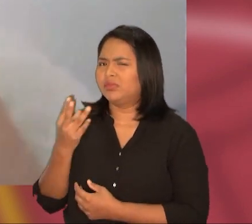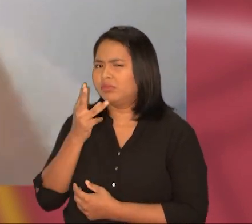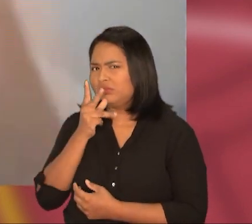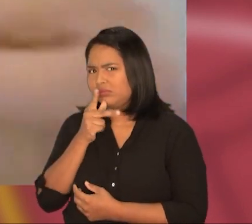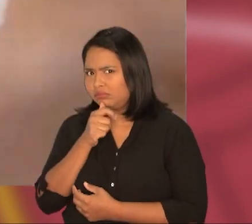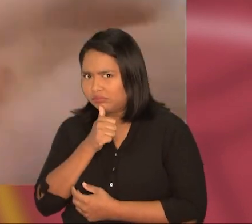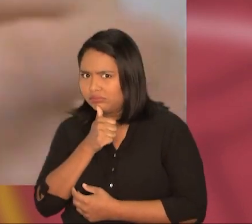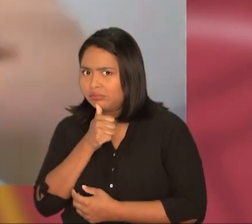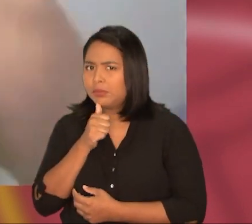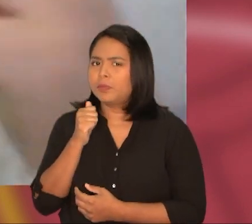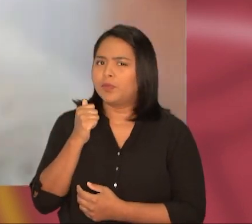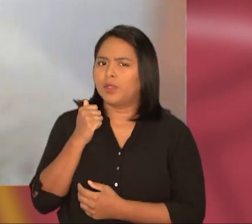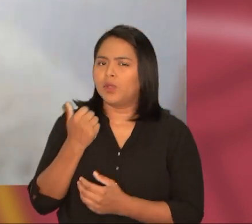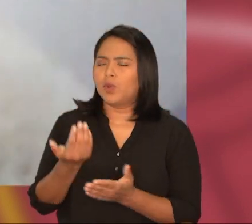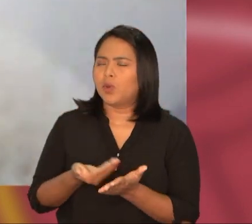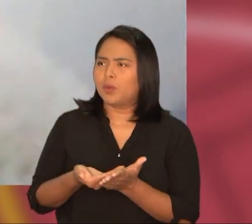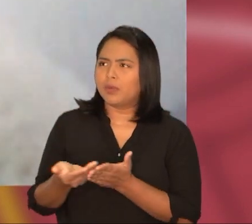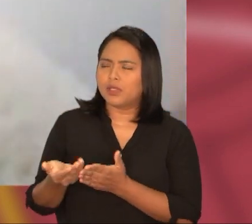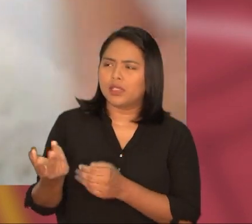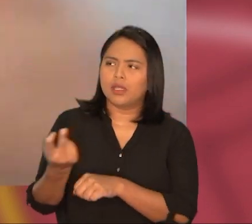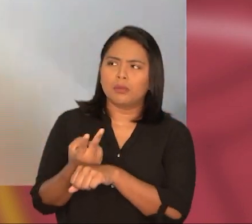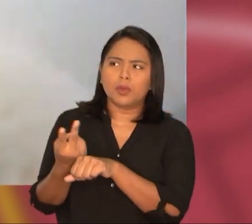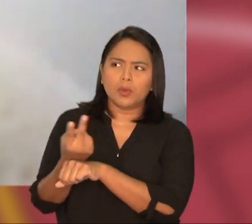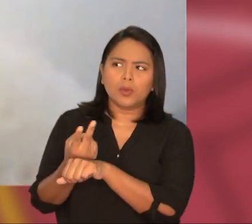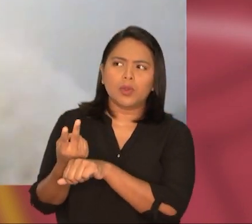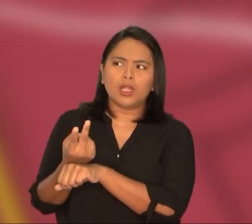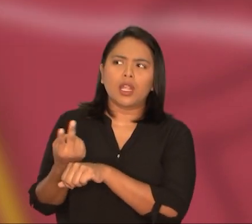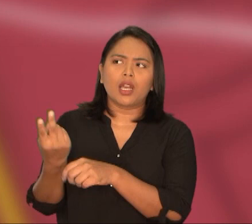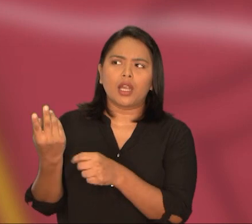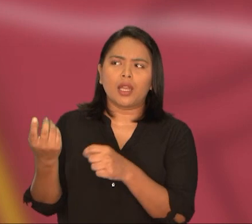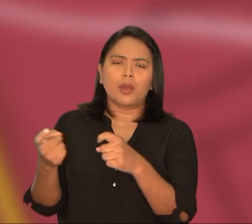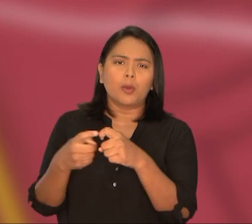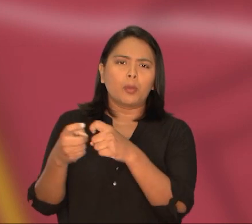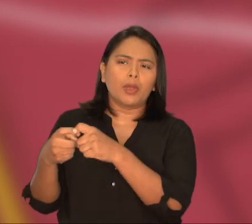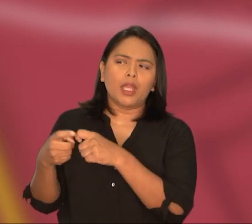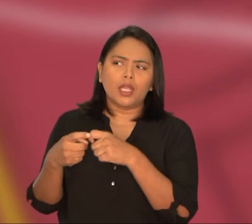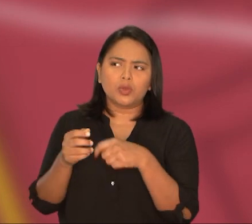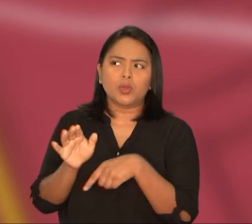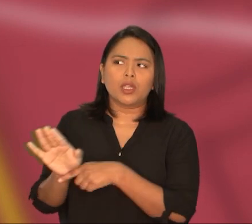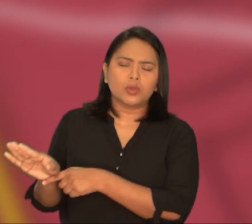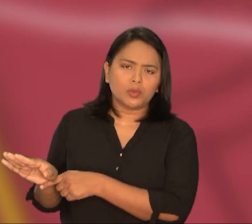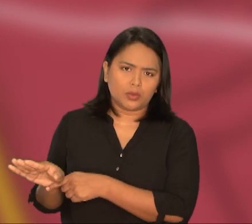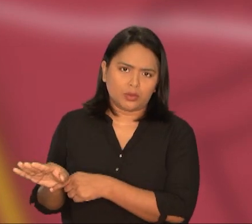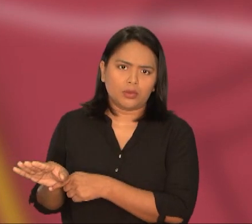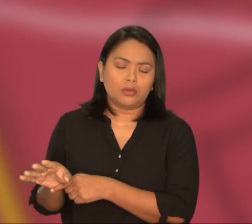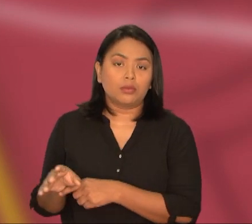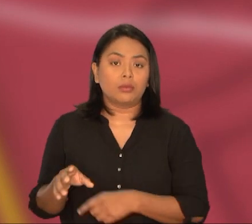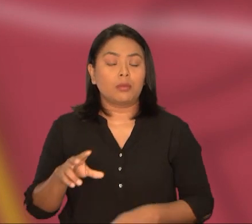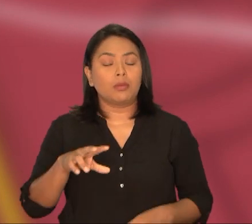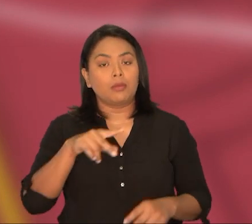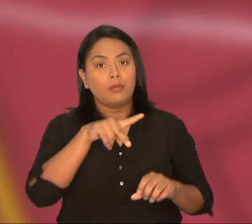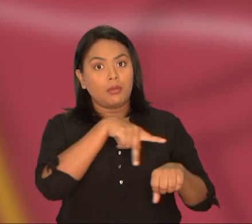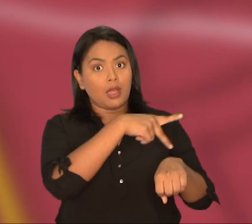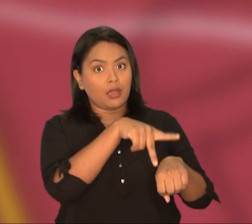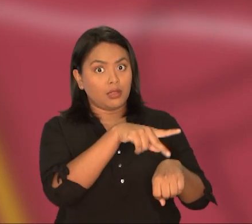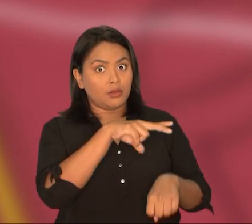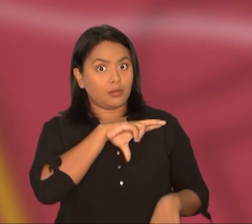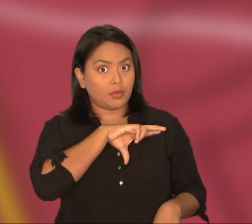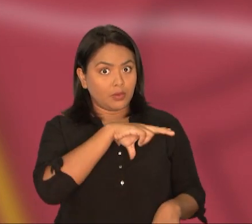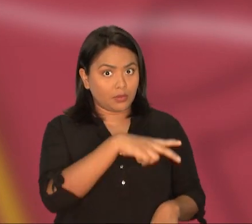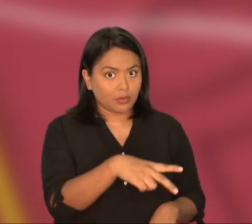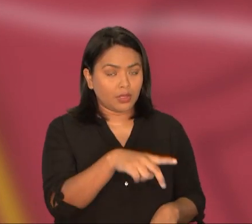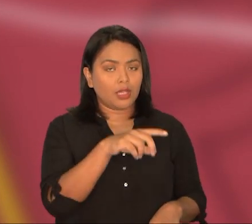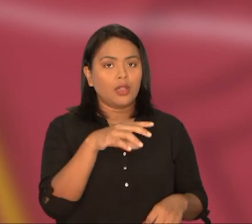Então, a gente começou a ir buscar por ajuda para saber o que se passava. Em Portugal, o filho de Juliana foi diagnosticado